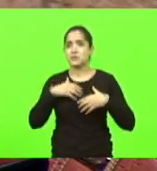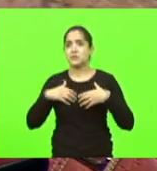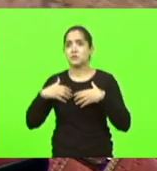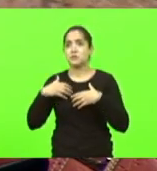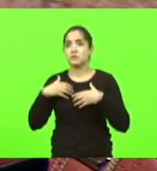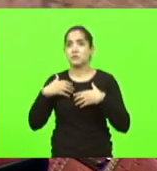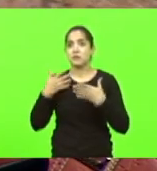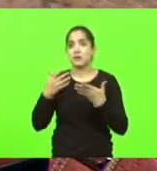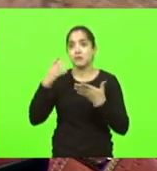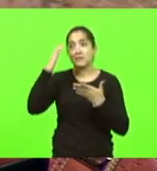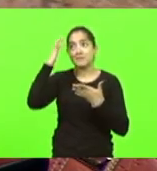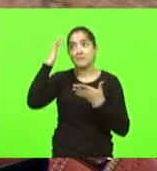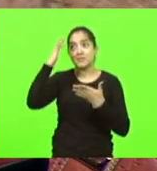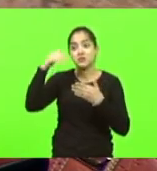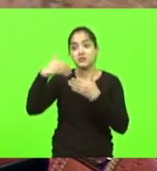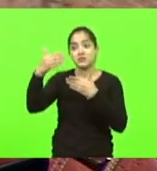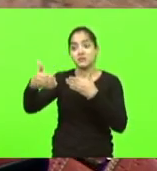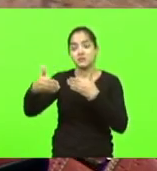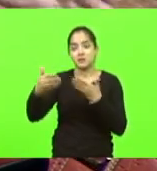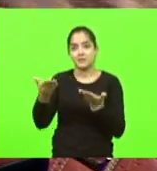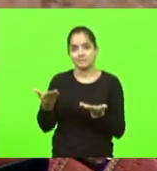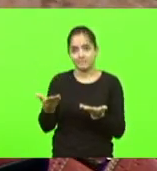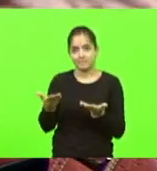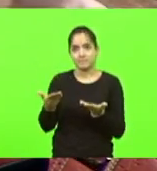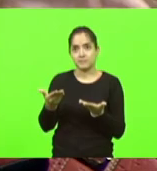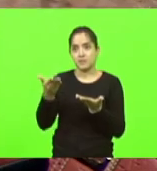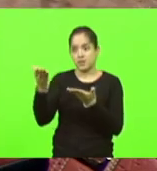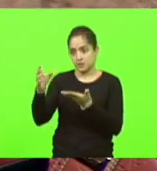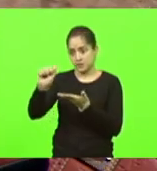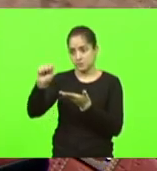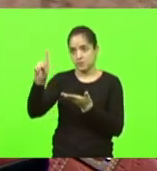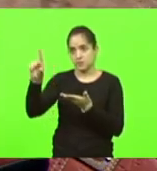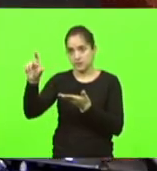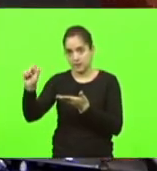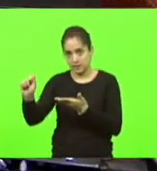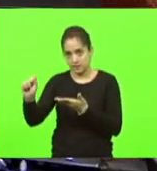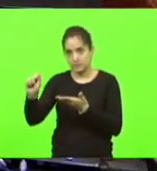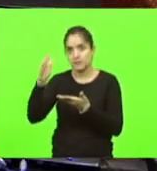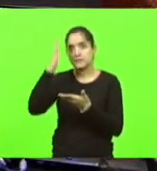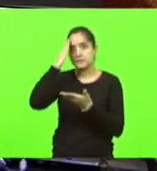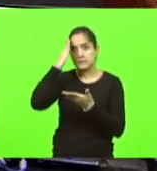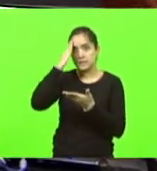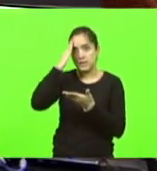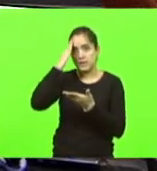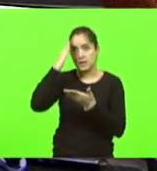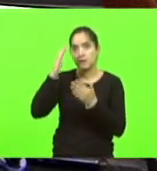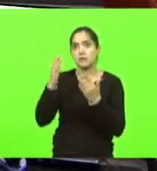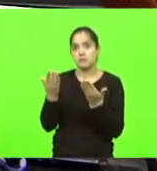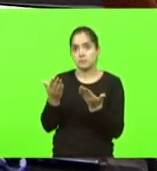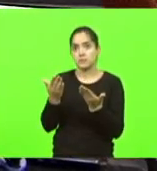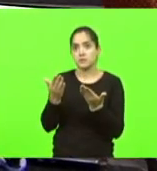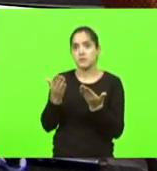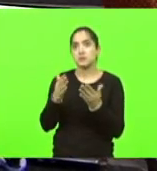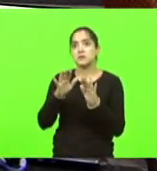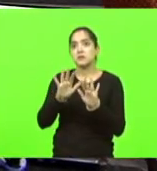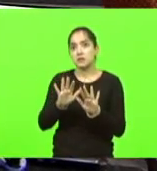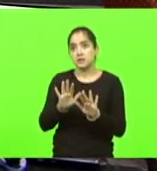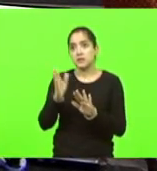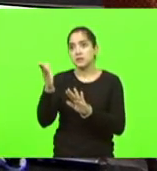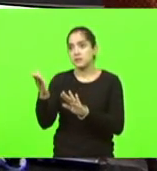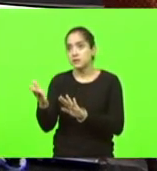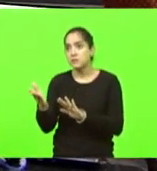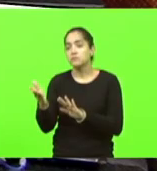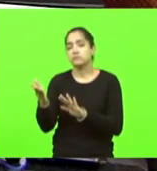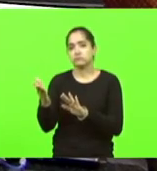imagina fora para os deputados que estão fora deputada se a gente sabe que temos muitas divergências aqui na minha frente dizer que a deputada